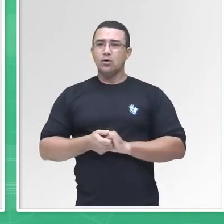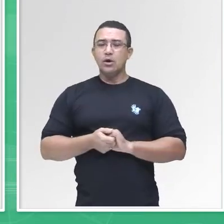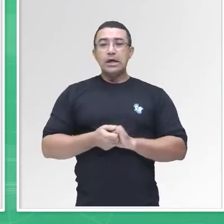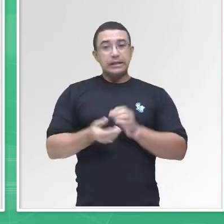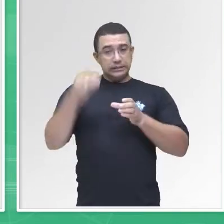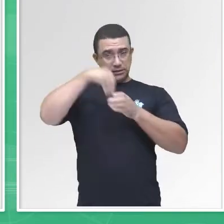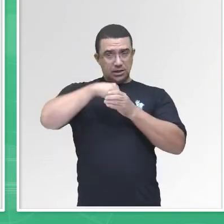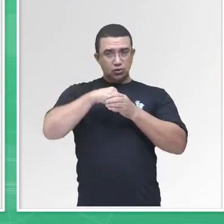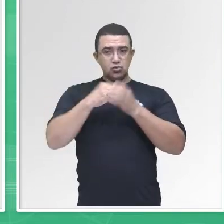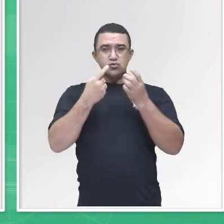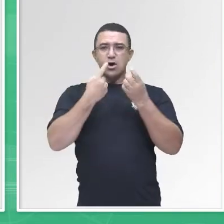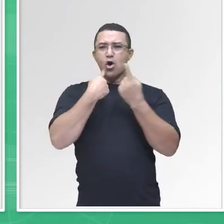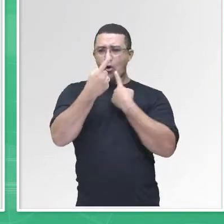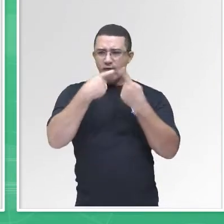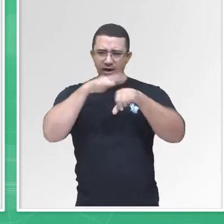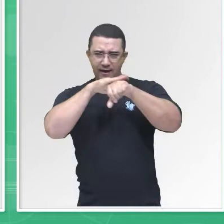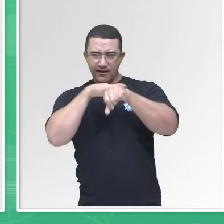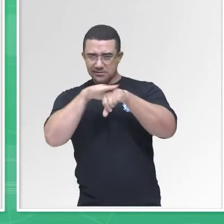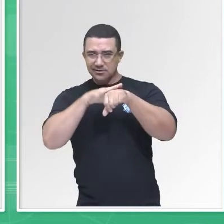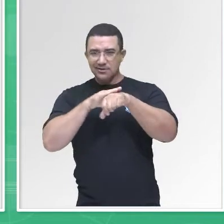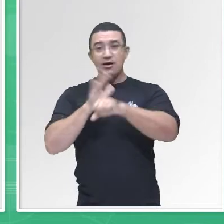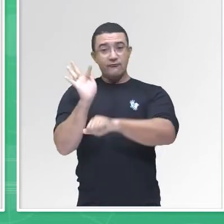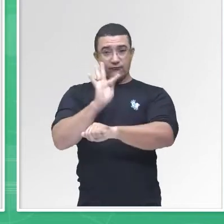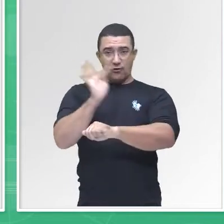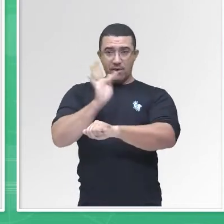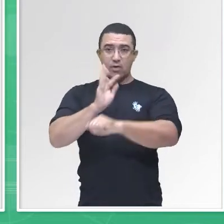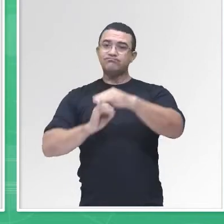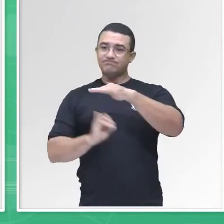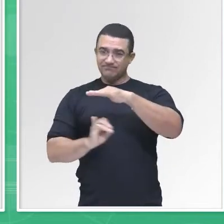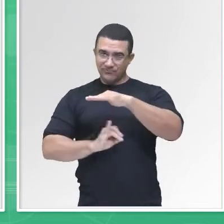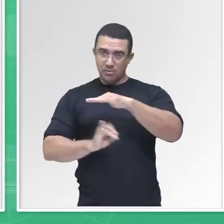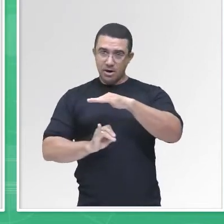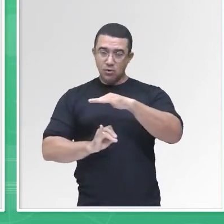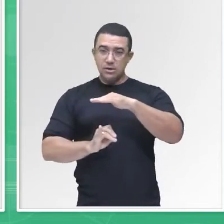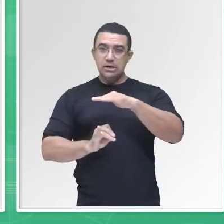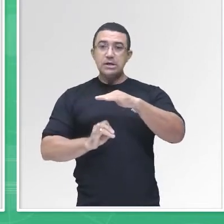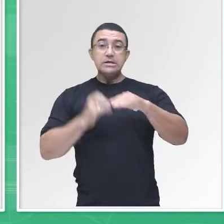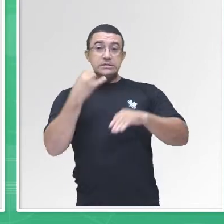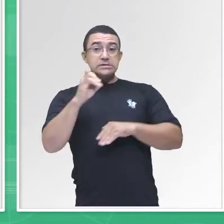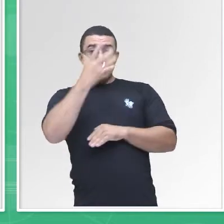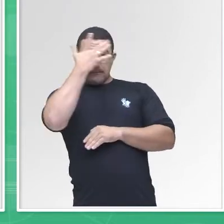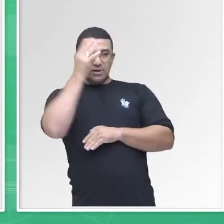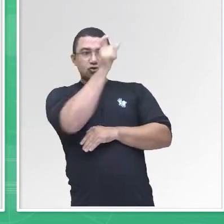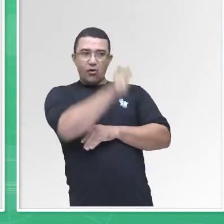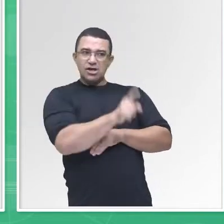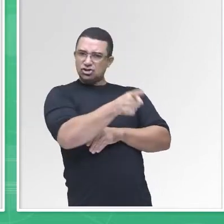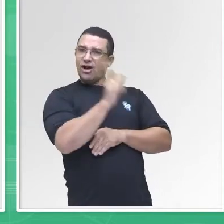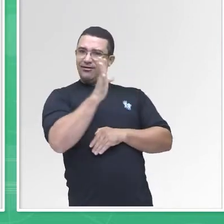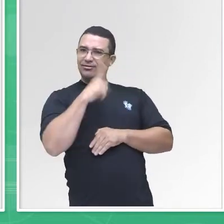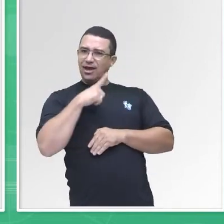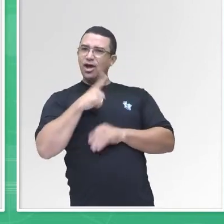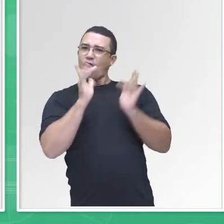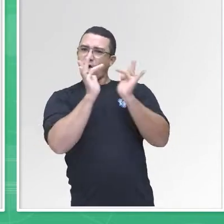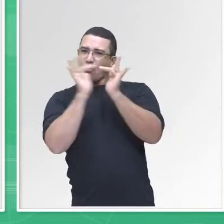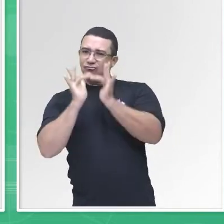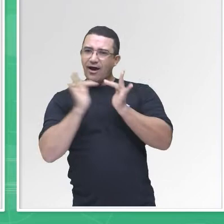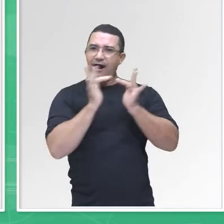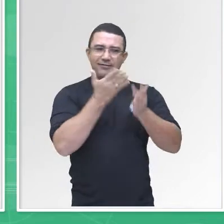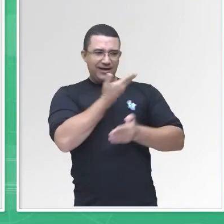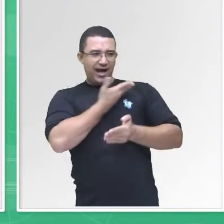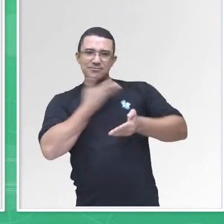mais formal, que é esse aqui, e o outro informal, quando as pessoas já têm mais uma similaridade